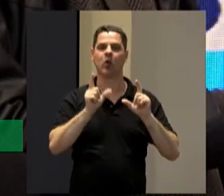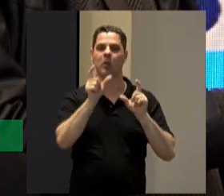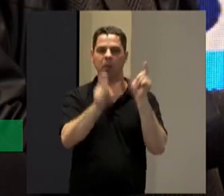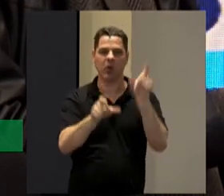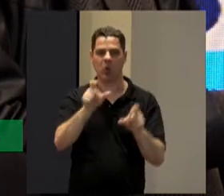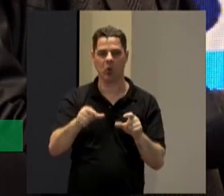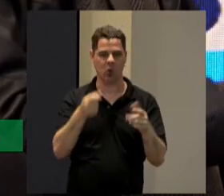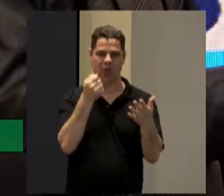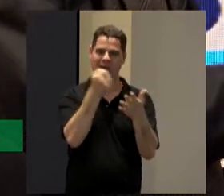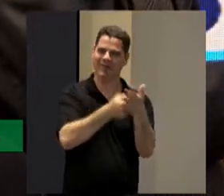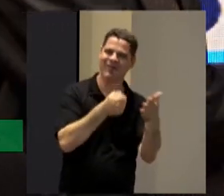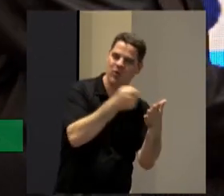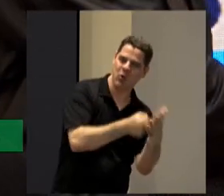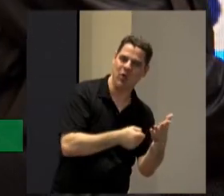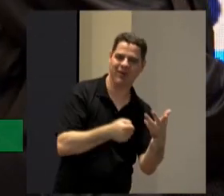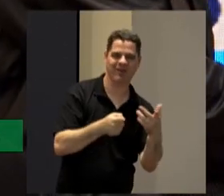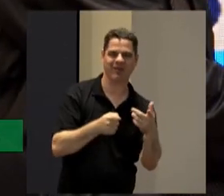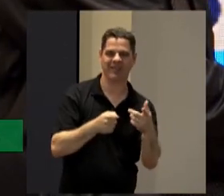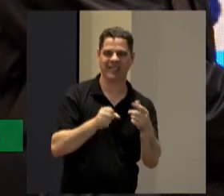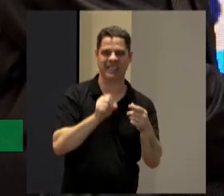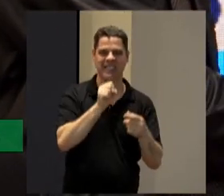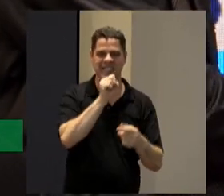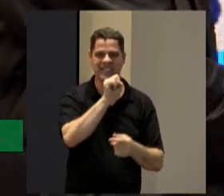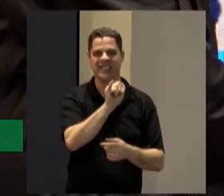tiveram essas lutas, que não foram